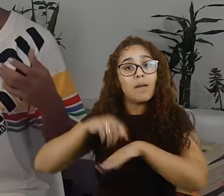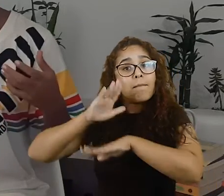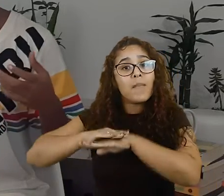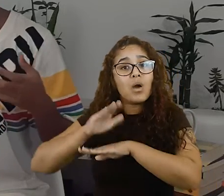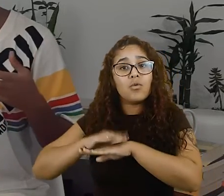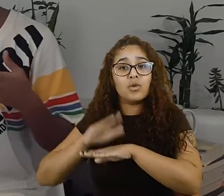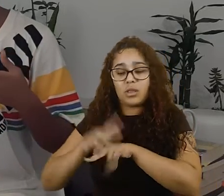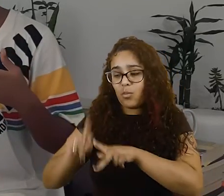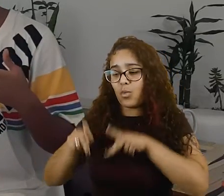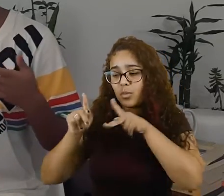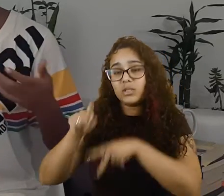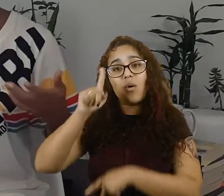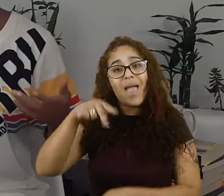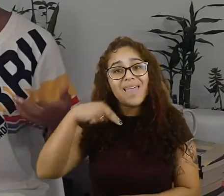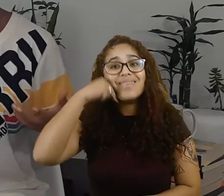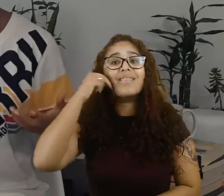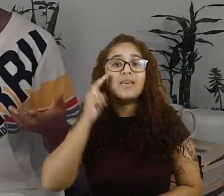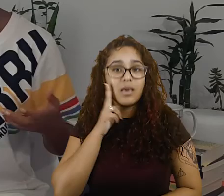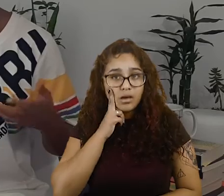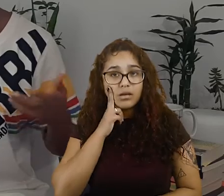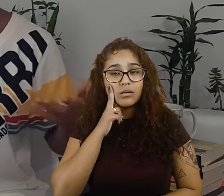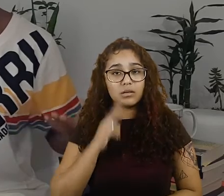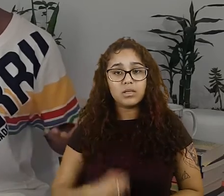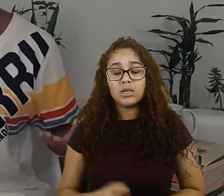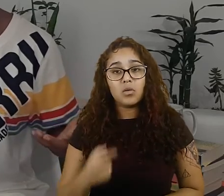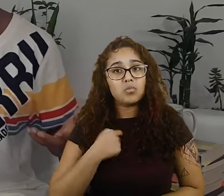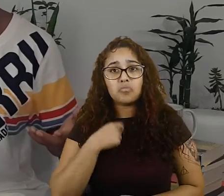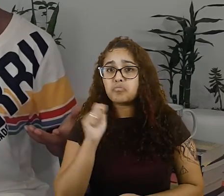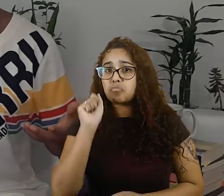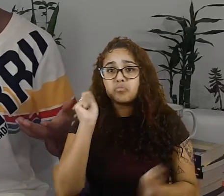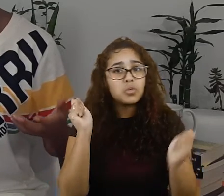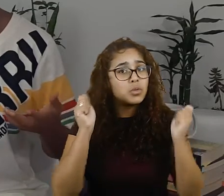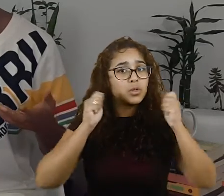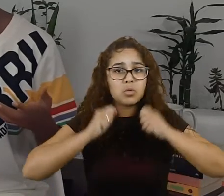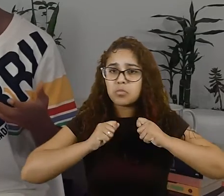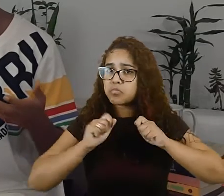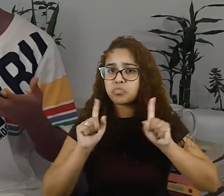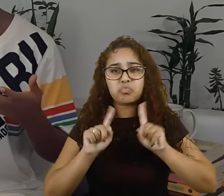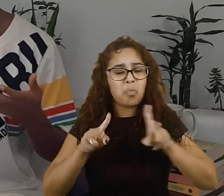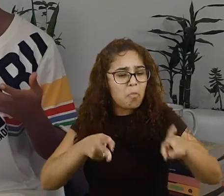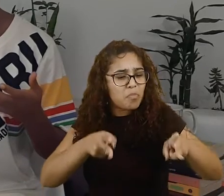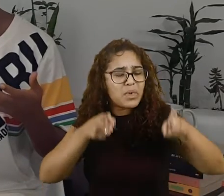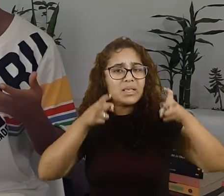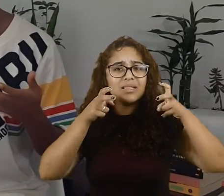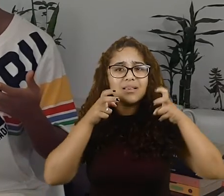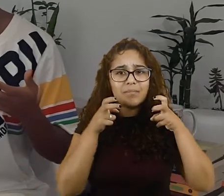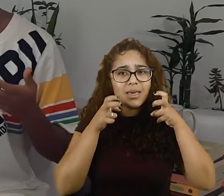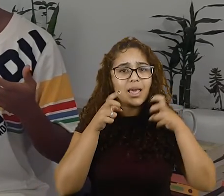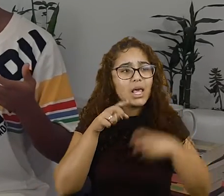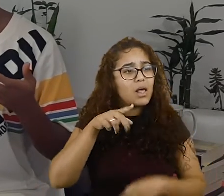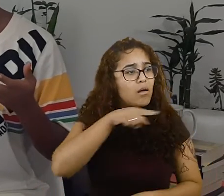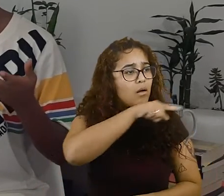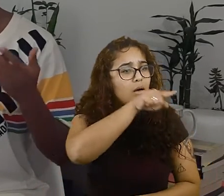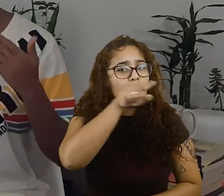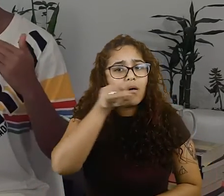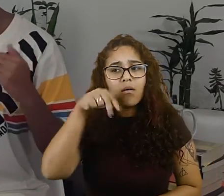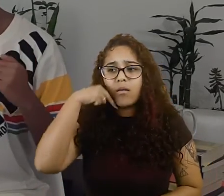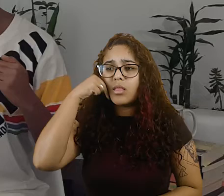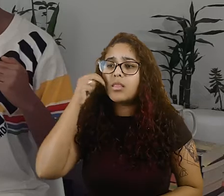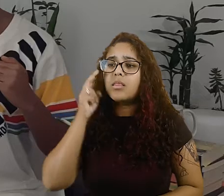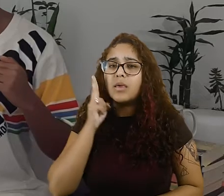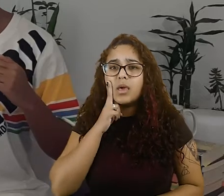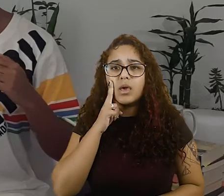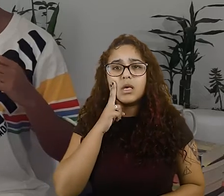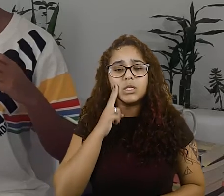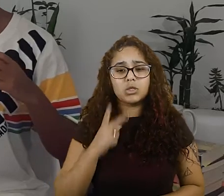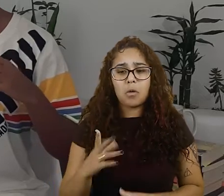é uma cidade que a maioria da população é negra, visivelmente negra. E eu não conseguia observar essa